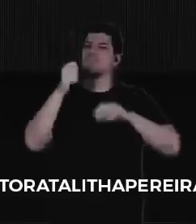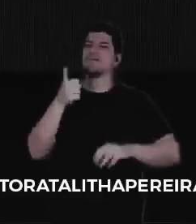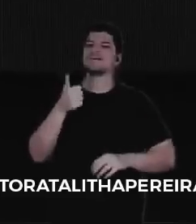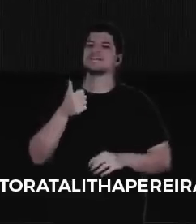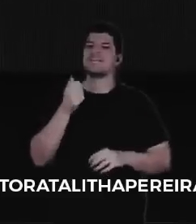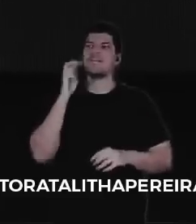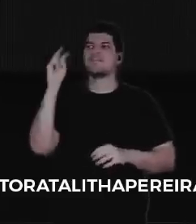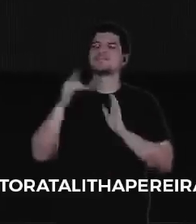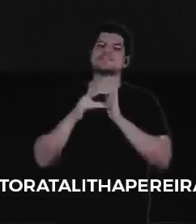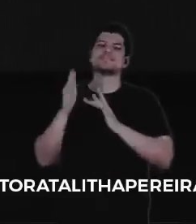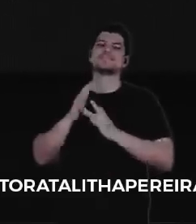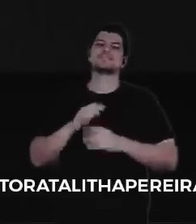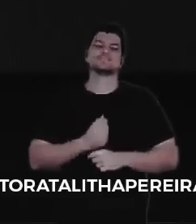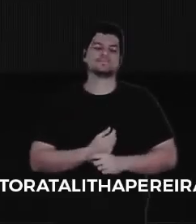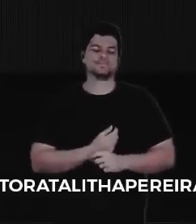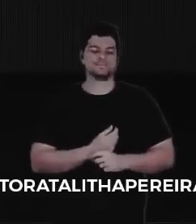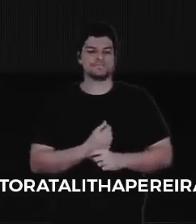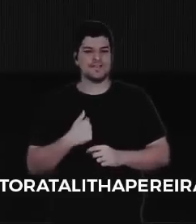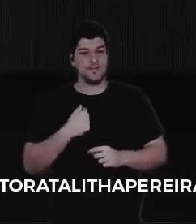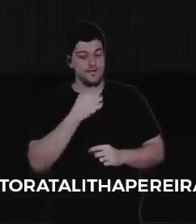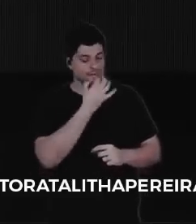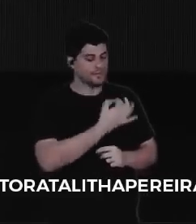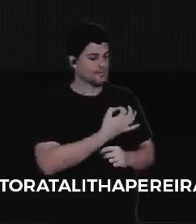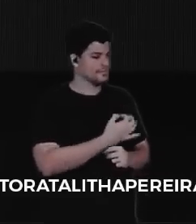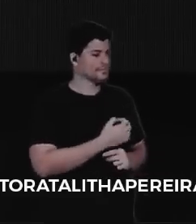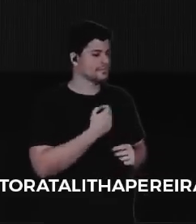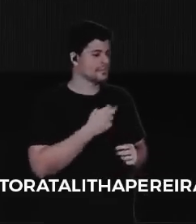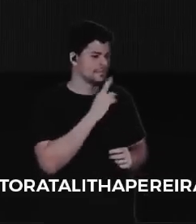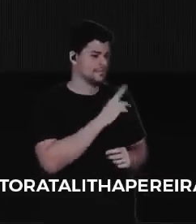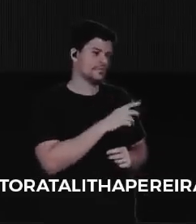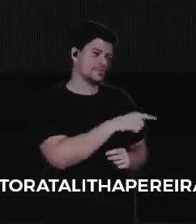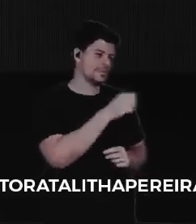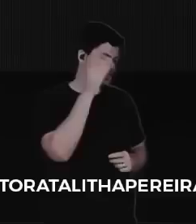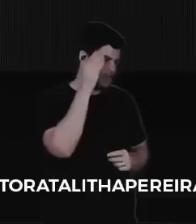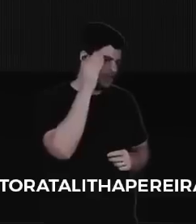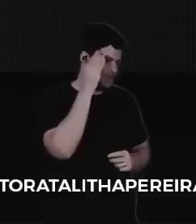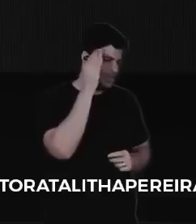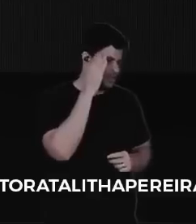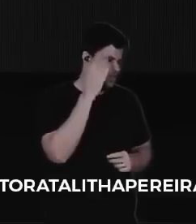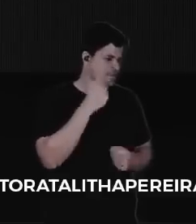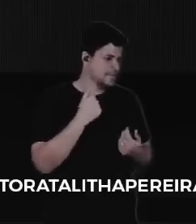Aí eu disse: entendeu agora, filha?